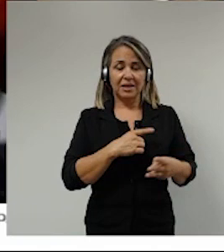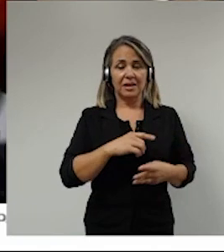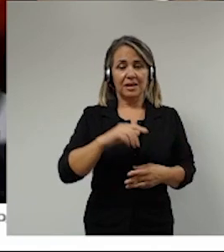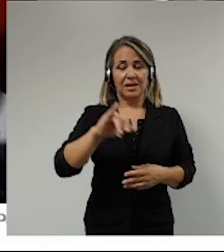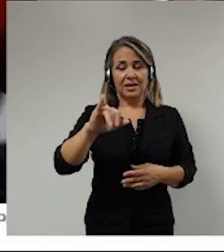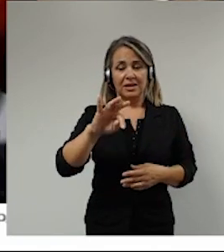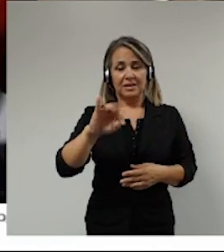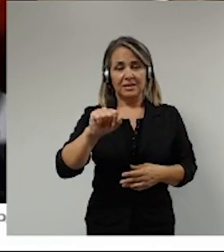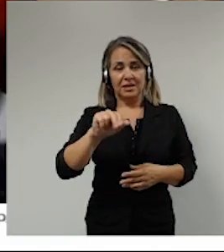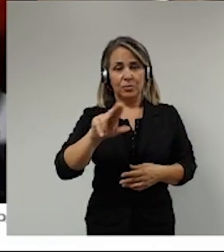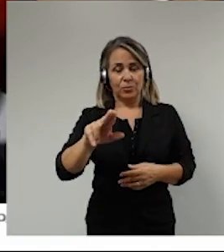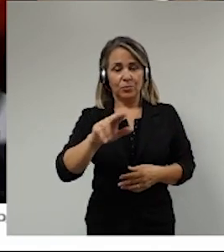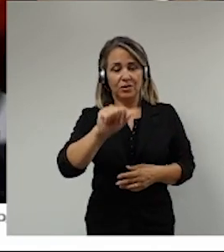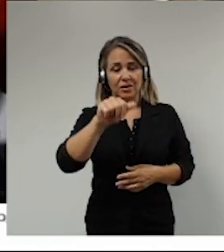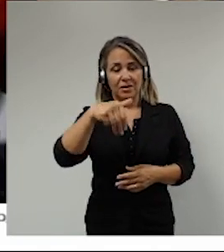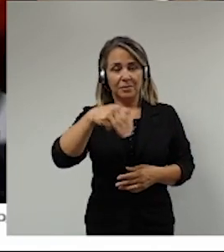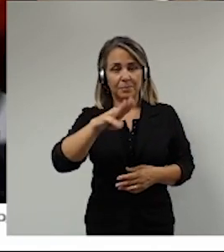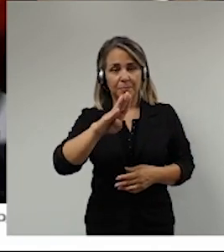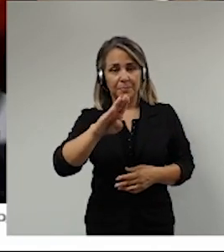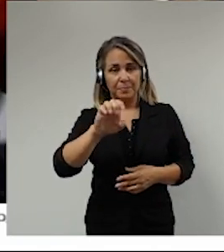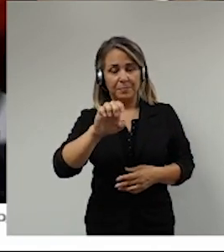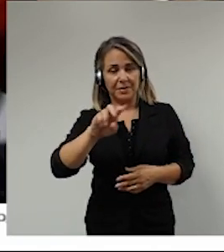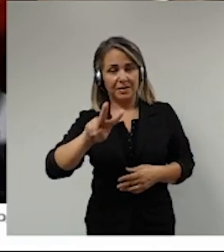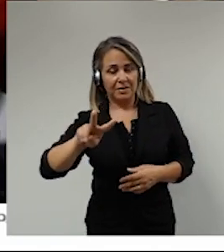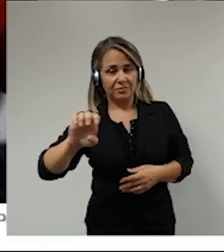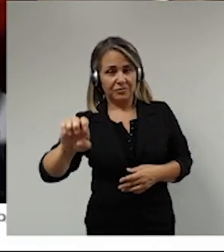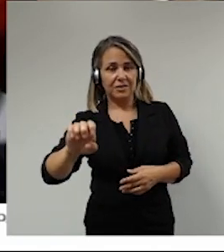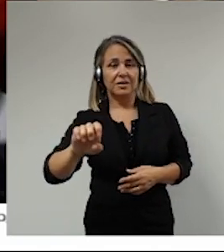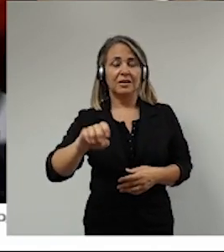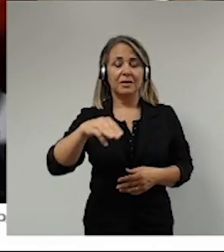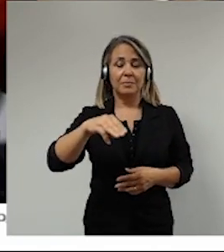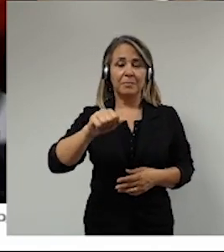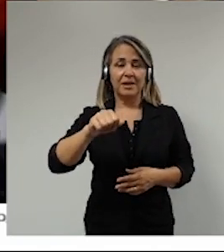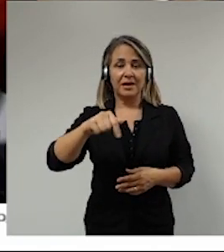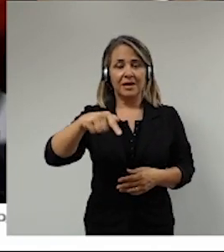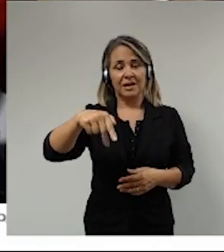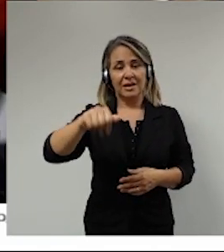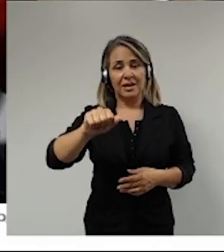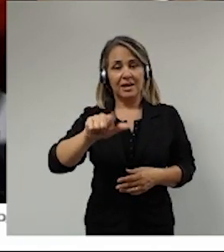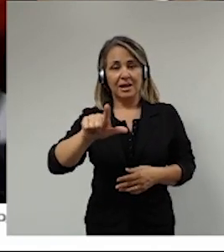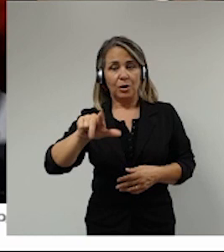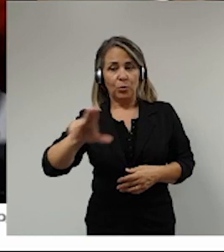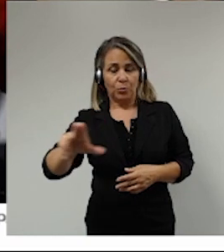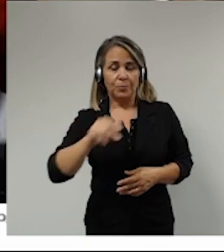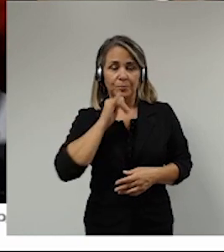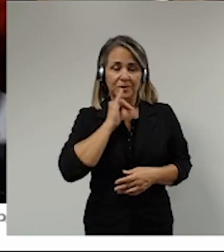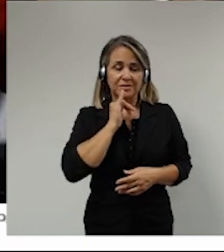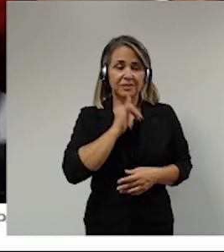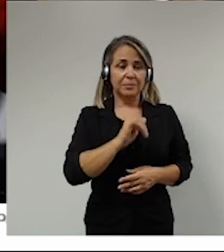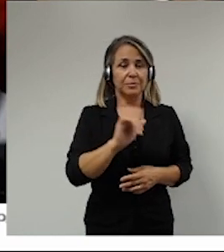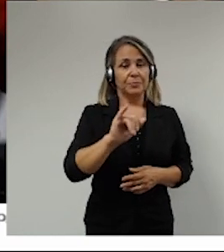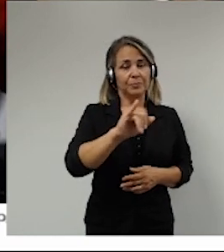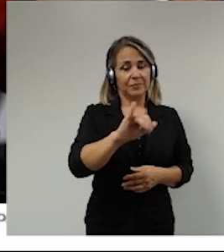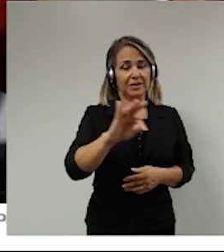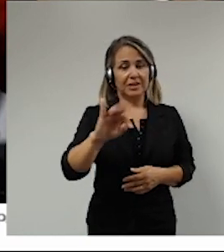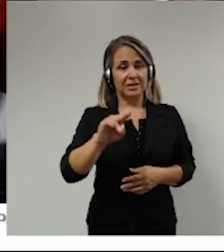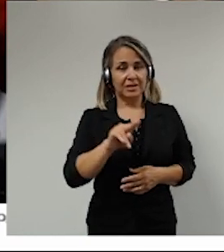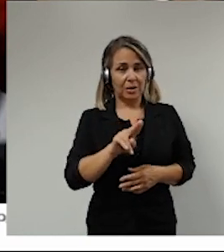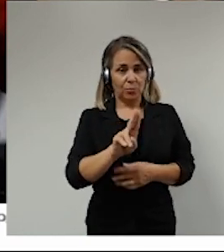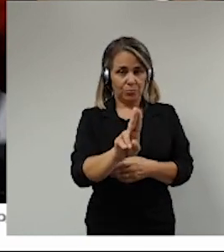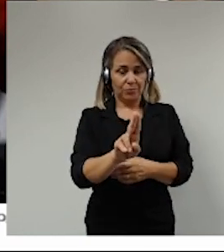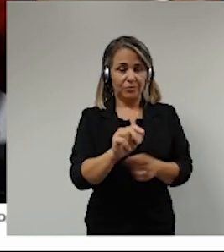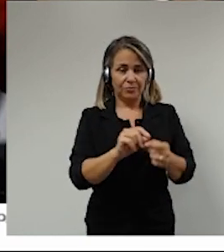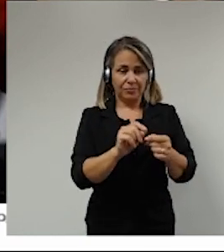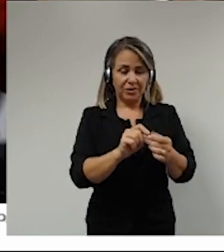ali. As marcas, o Itaú, por exemplo, fez uma doação de R$1 bilhão para o combate ao